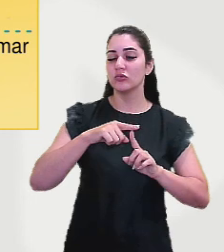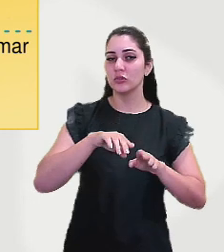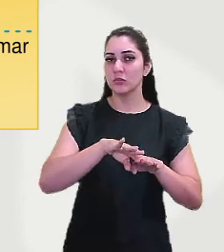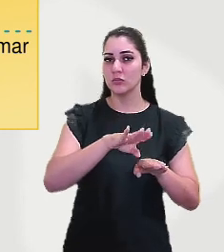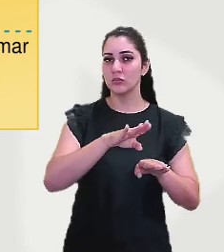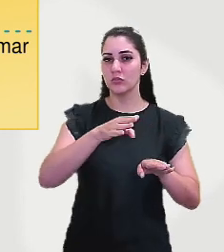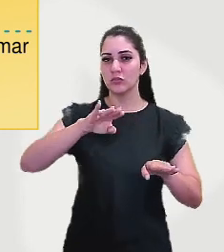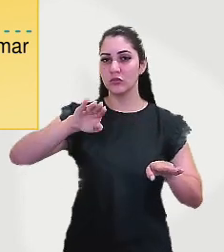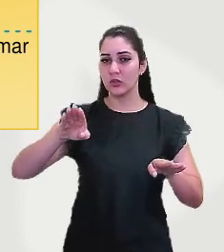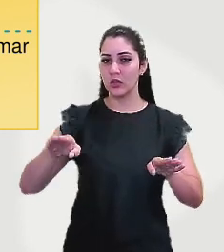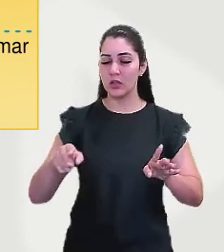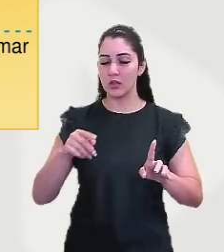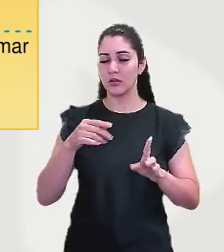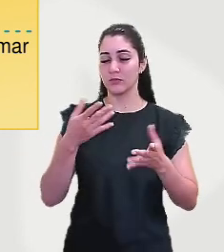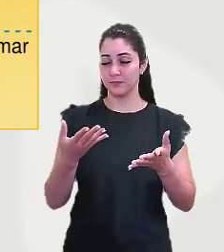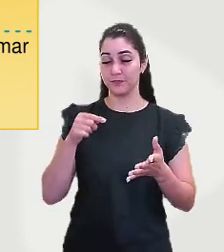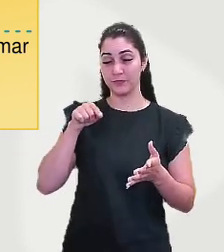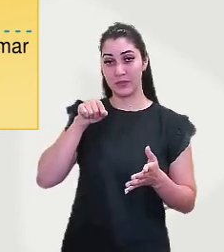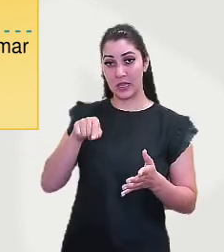vários agentes que